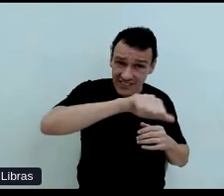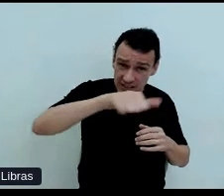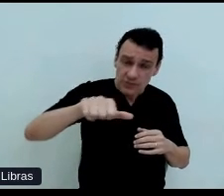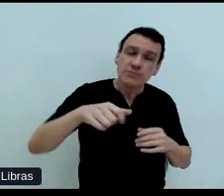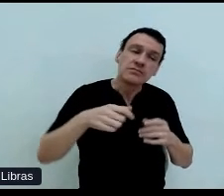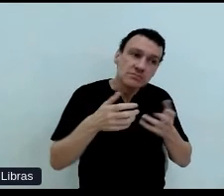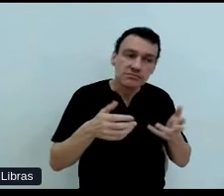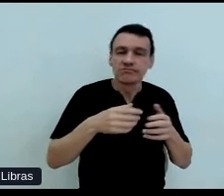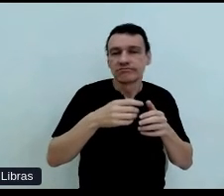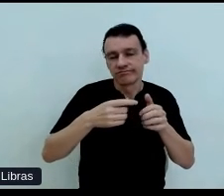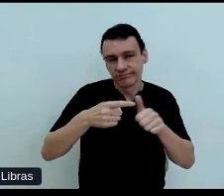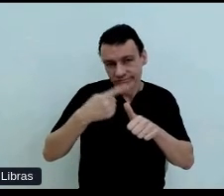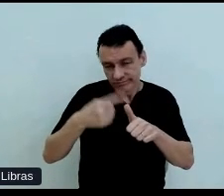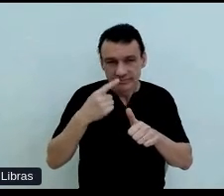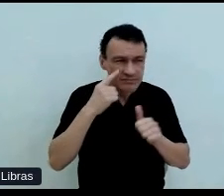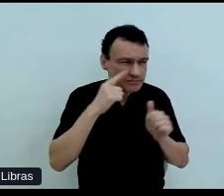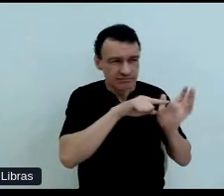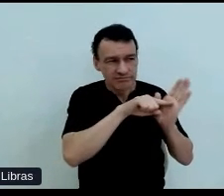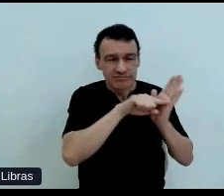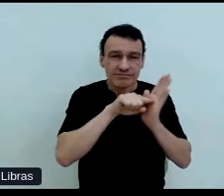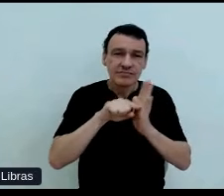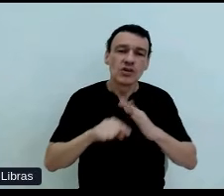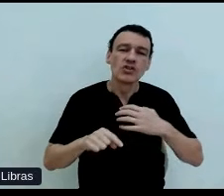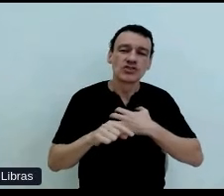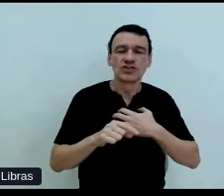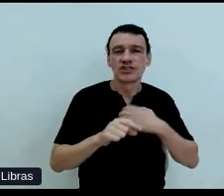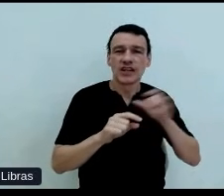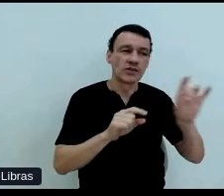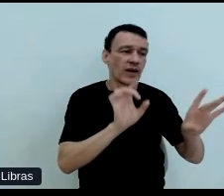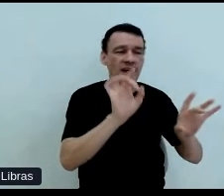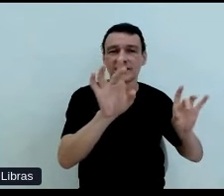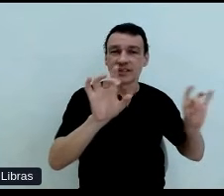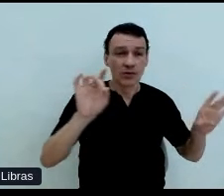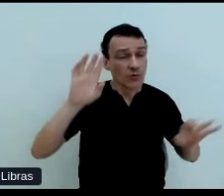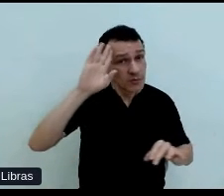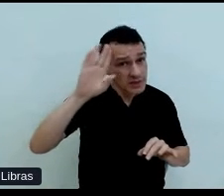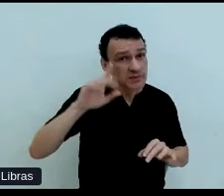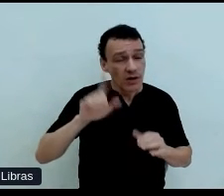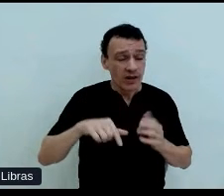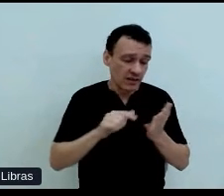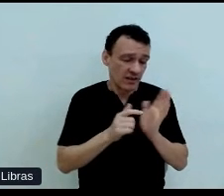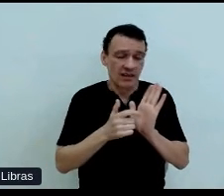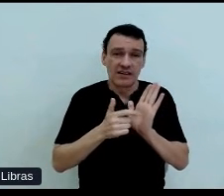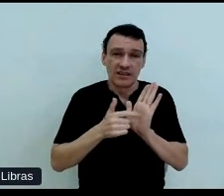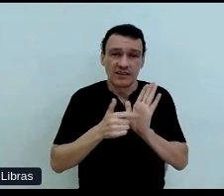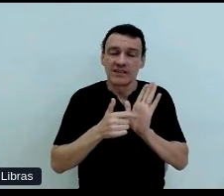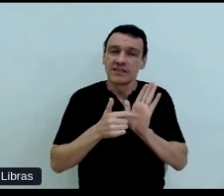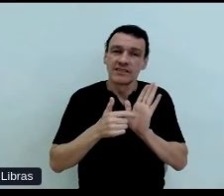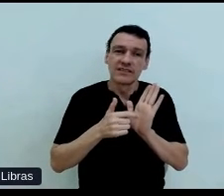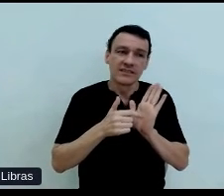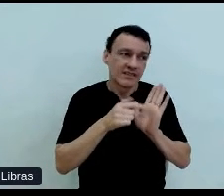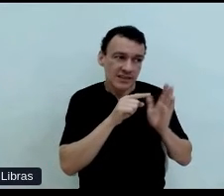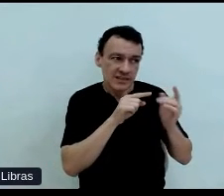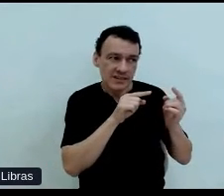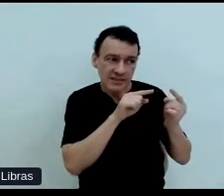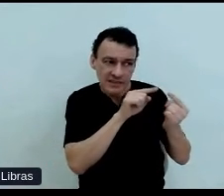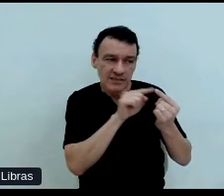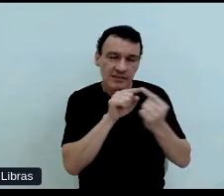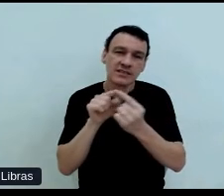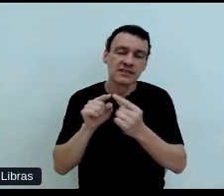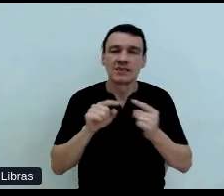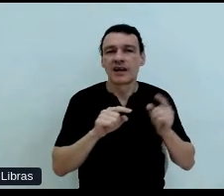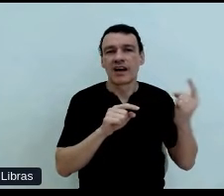essas situações, todos esses desvios, antes de trazer uma situação de avaliação, antes de